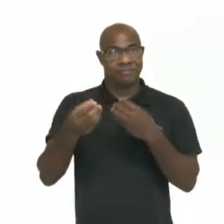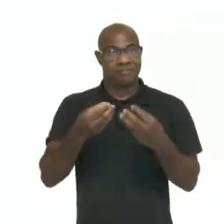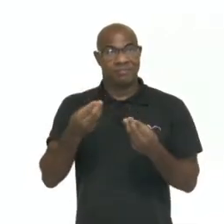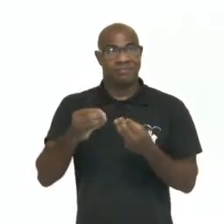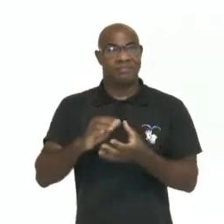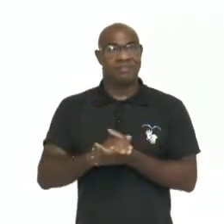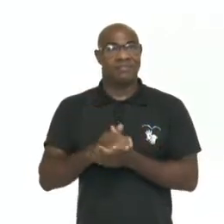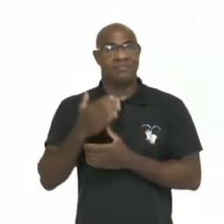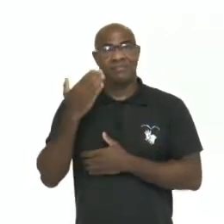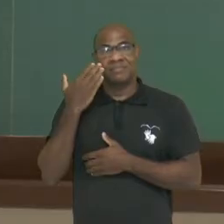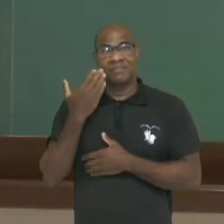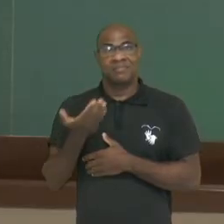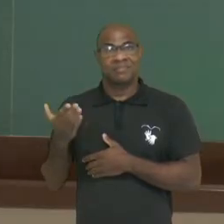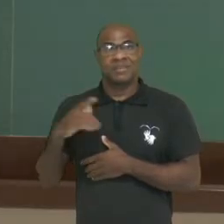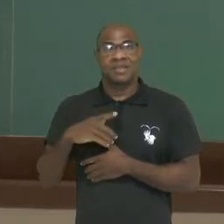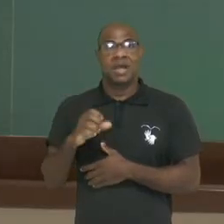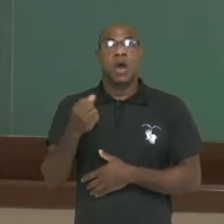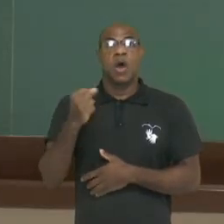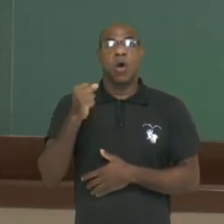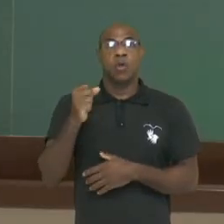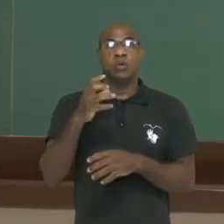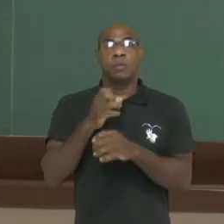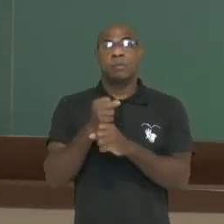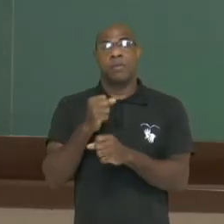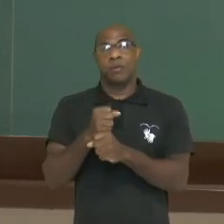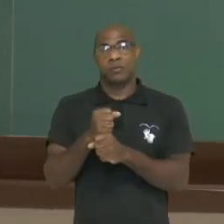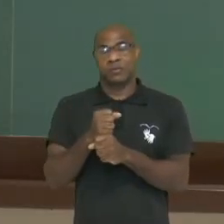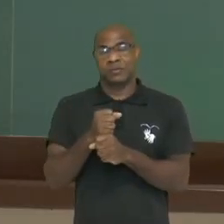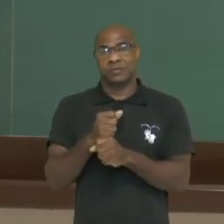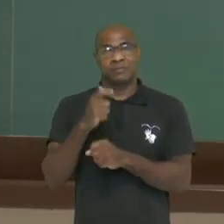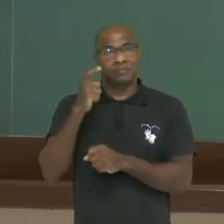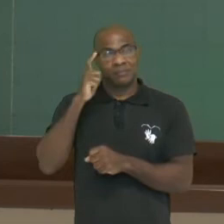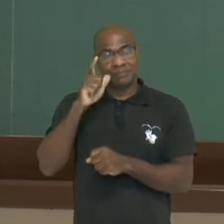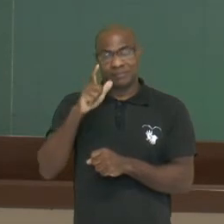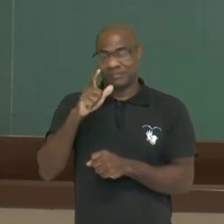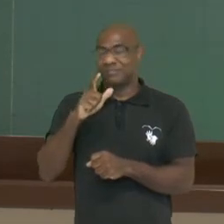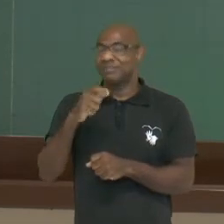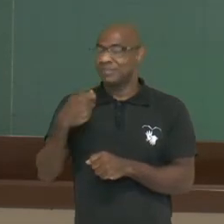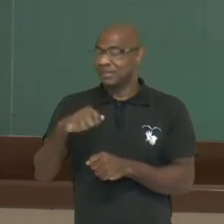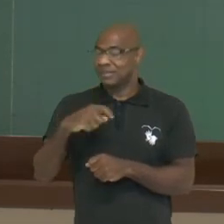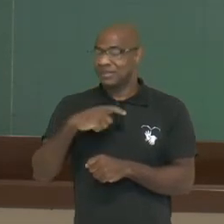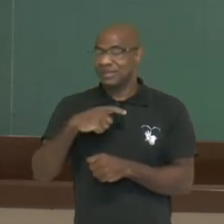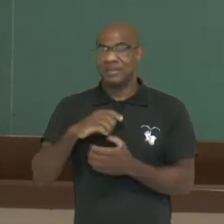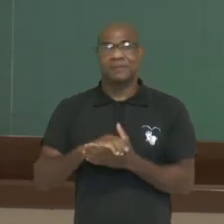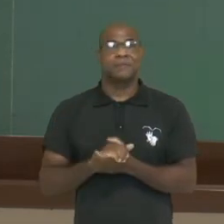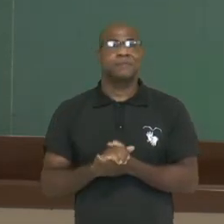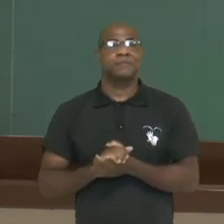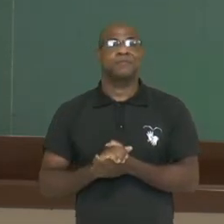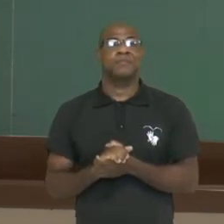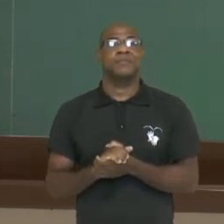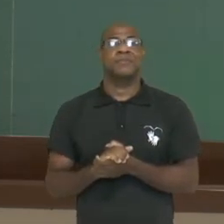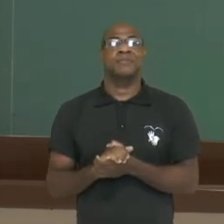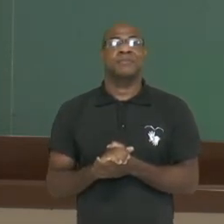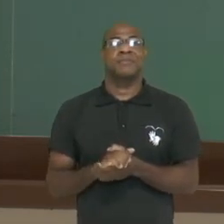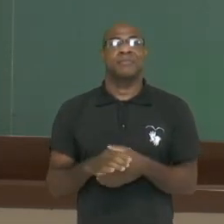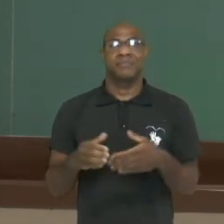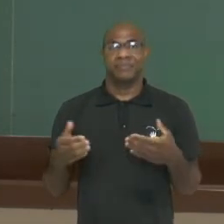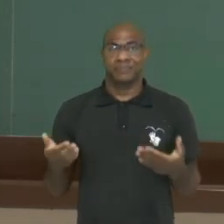está estipulado o objetivo, o que se busca por meio do comitê,